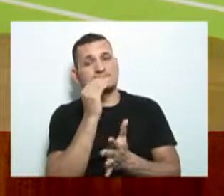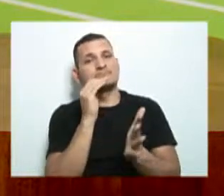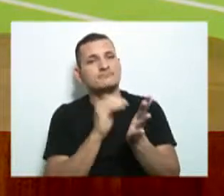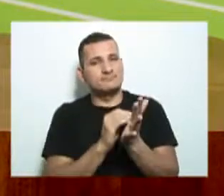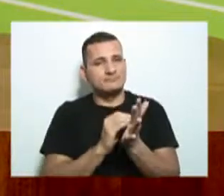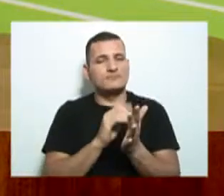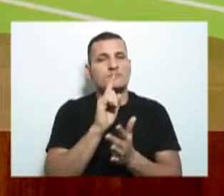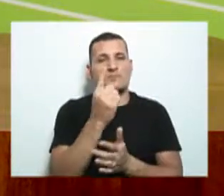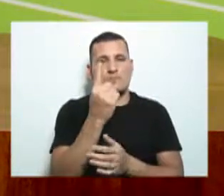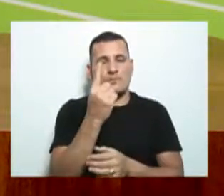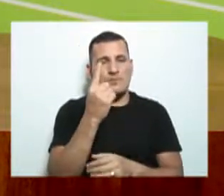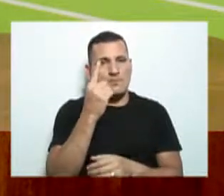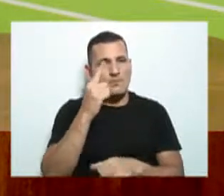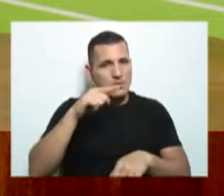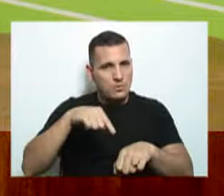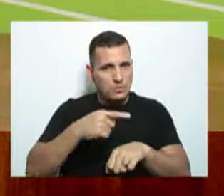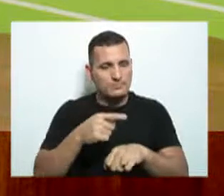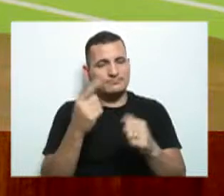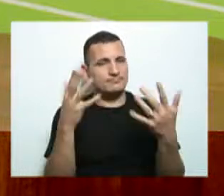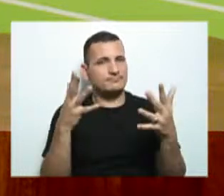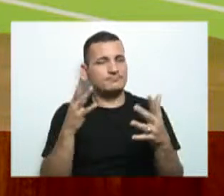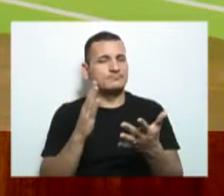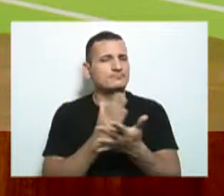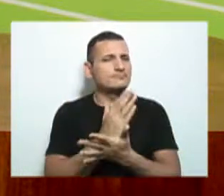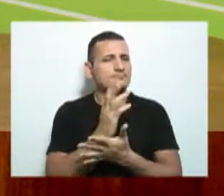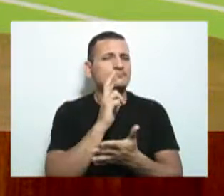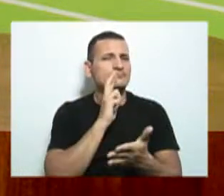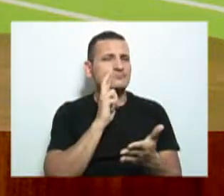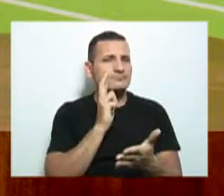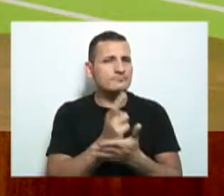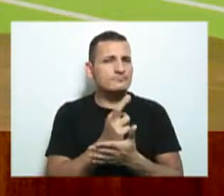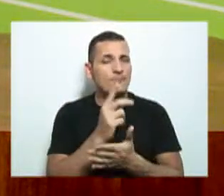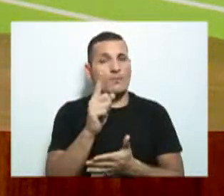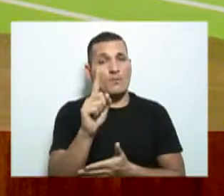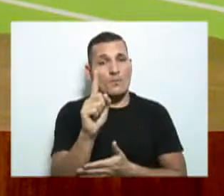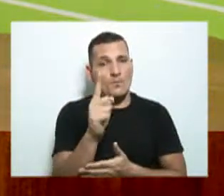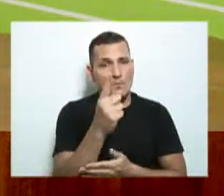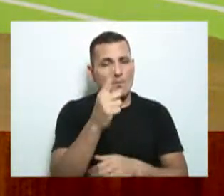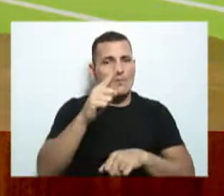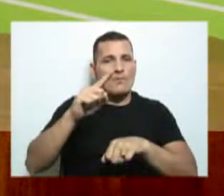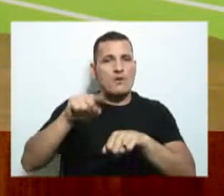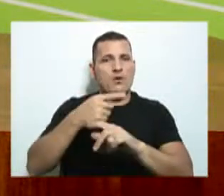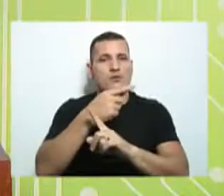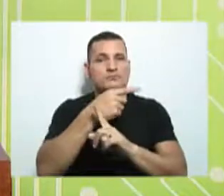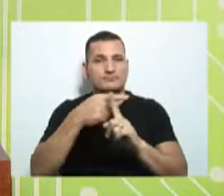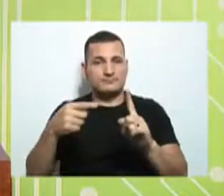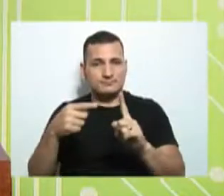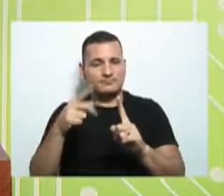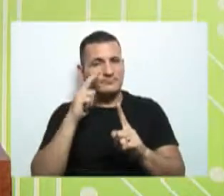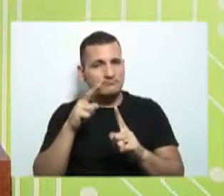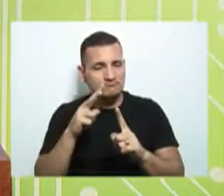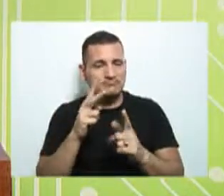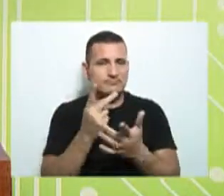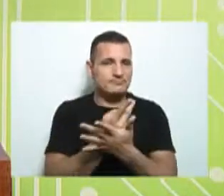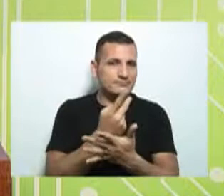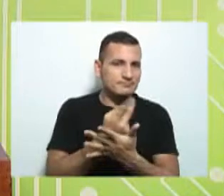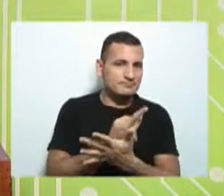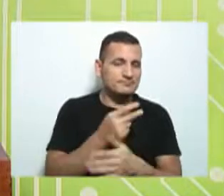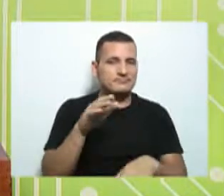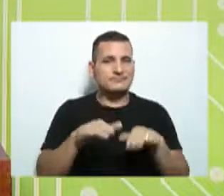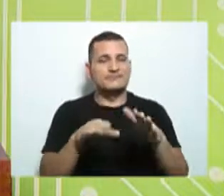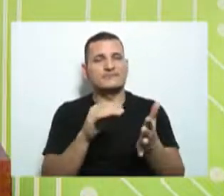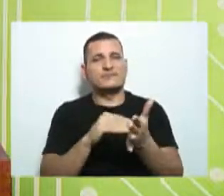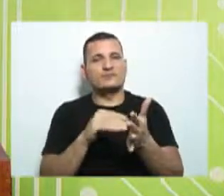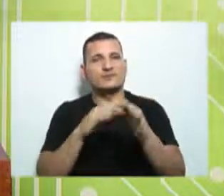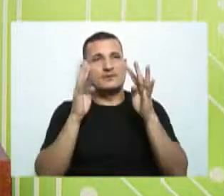certo? Parabéns. E outros colocaram 1h30. Parabéns, tá vendo como as pessoas erram? Tá vendo como tem gente que não prestou